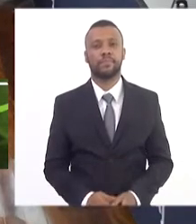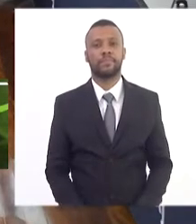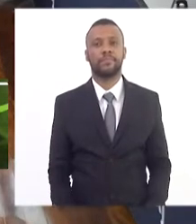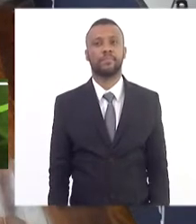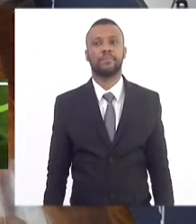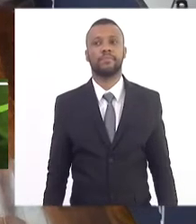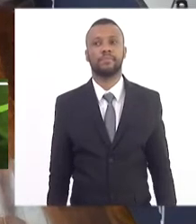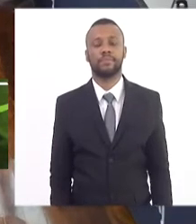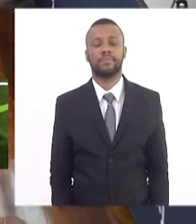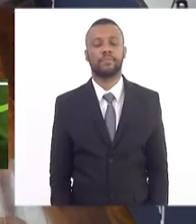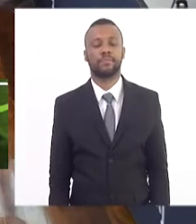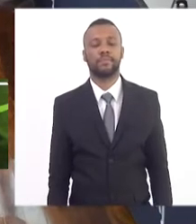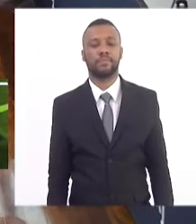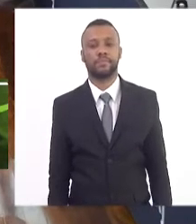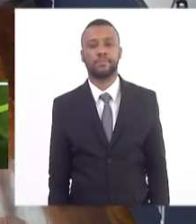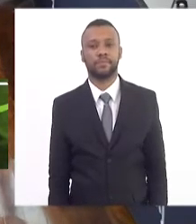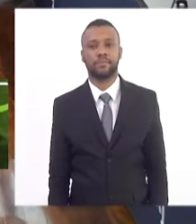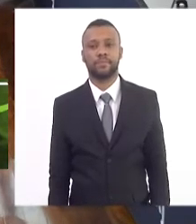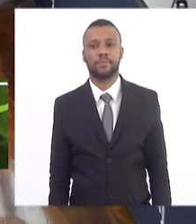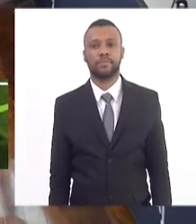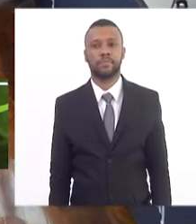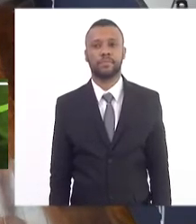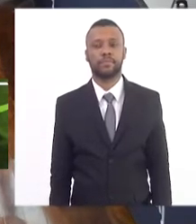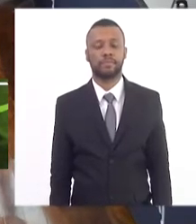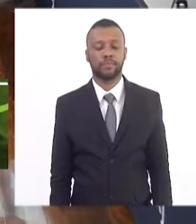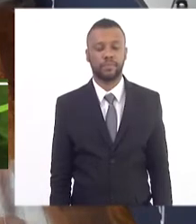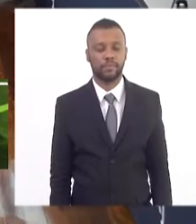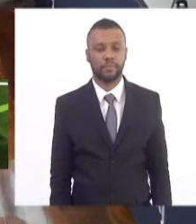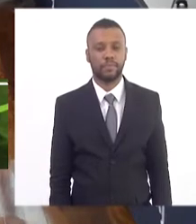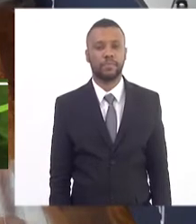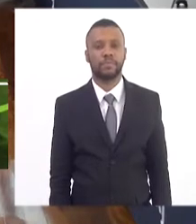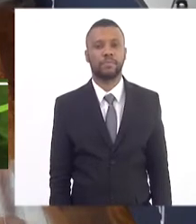só para agora a gente passar para a doutora